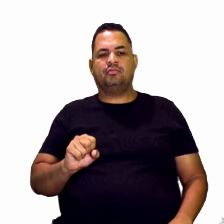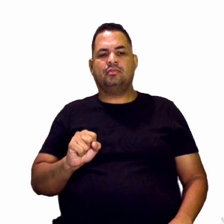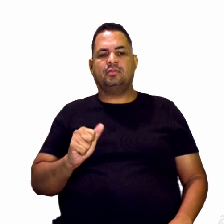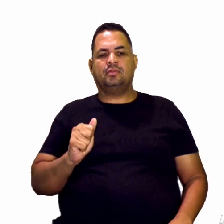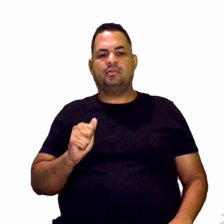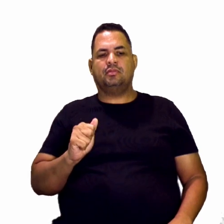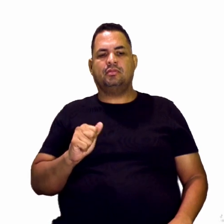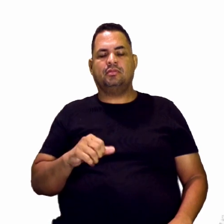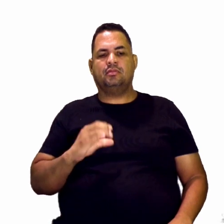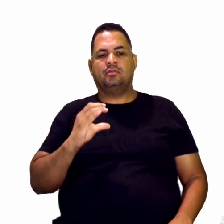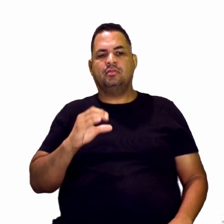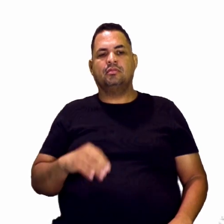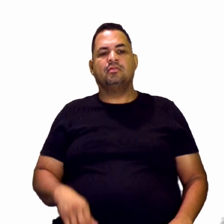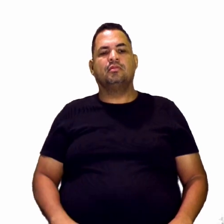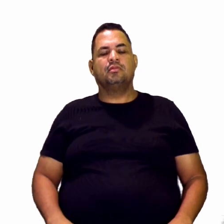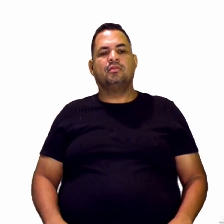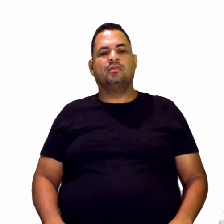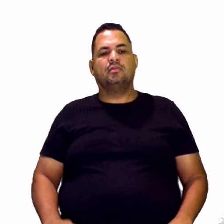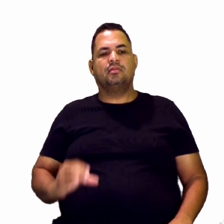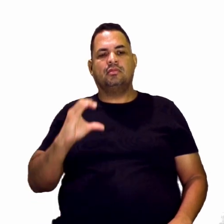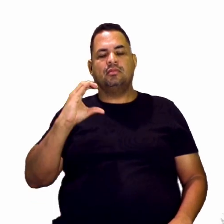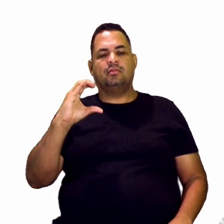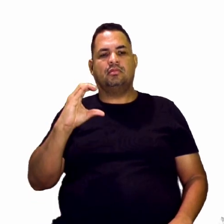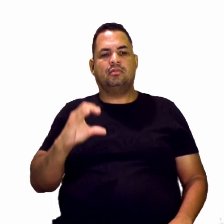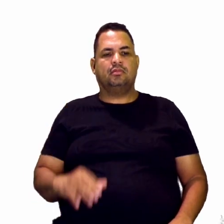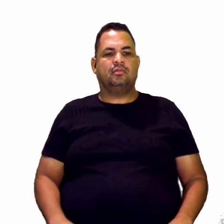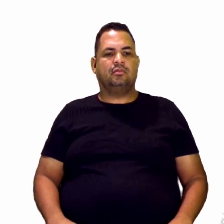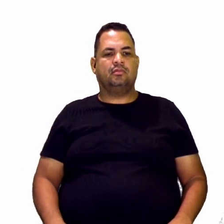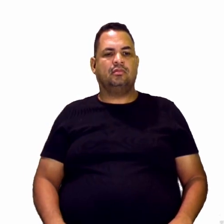B, aliás, é C aqui, né? C.